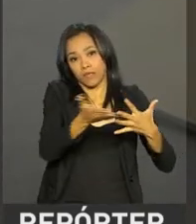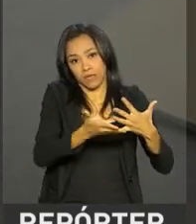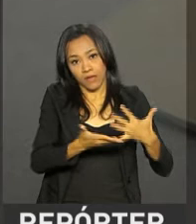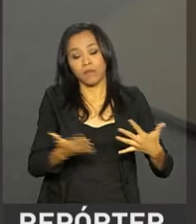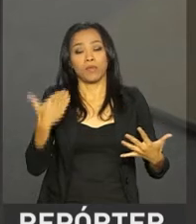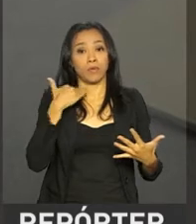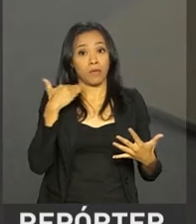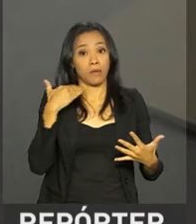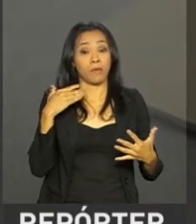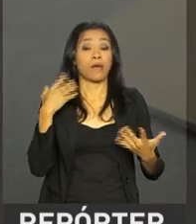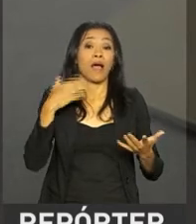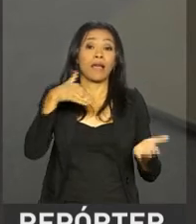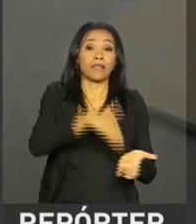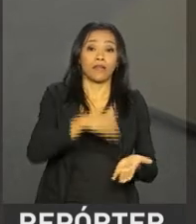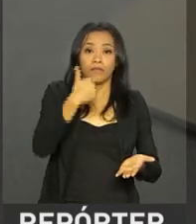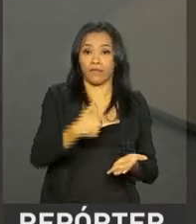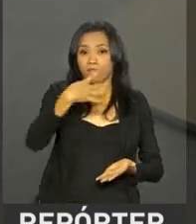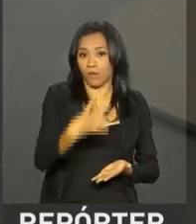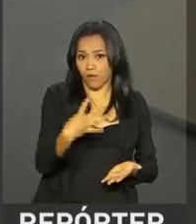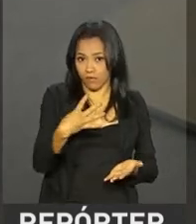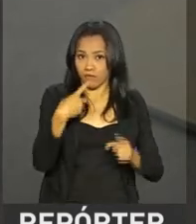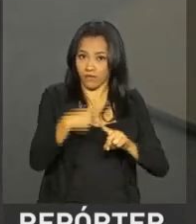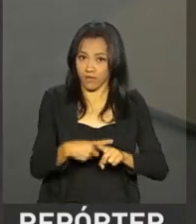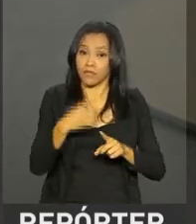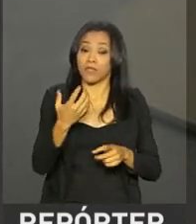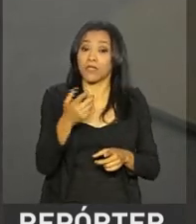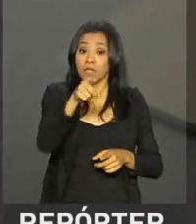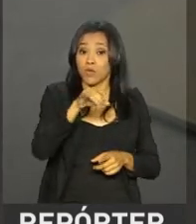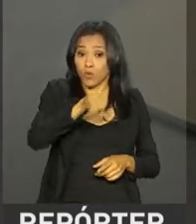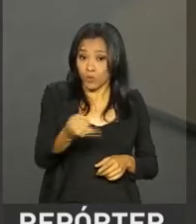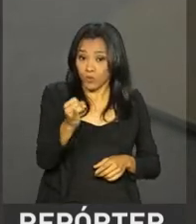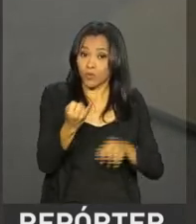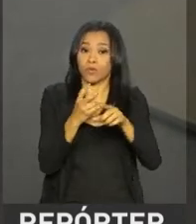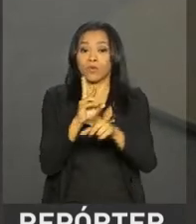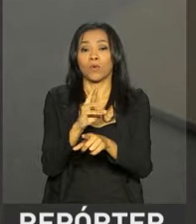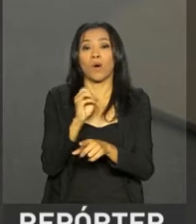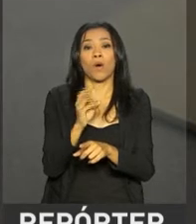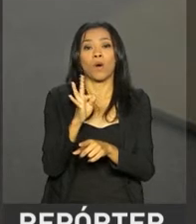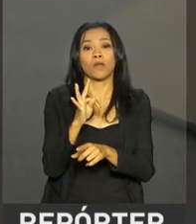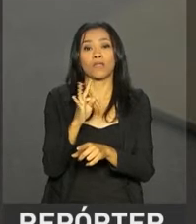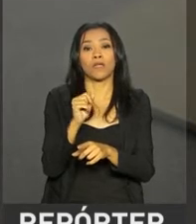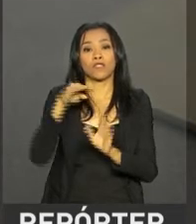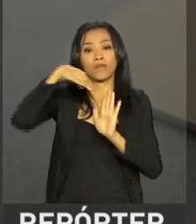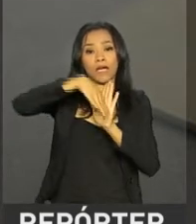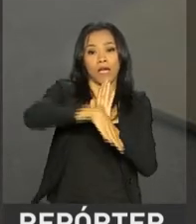banco em até 24 vezes. Com isso, os juros do rotativo caíram de